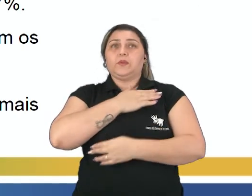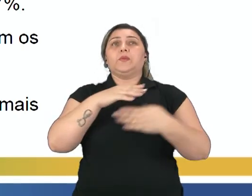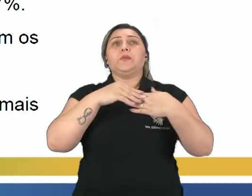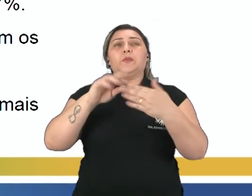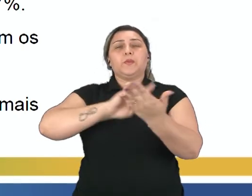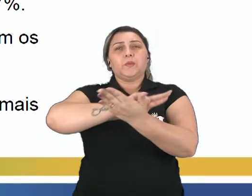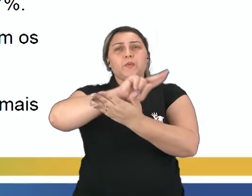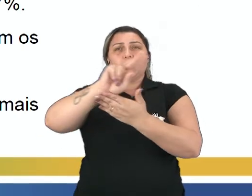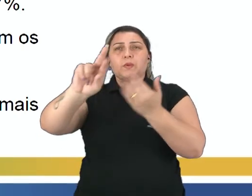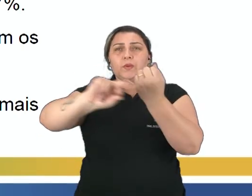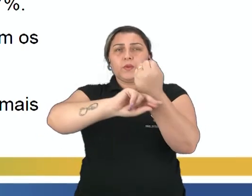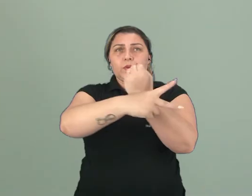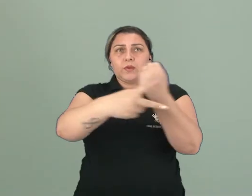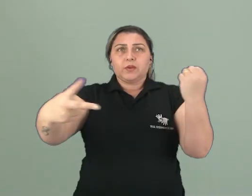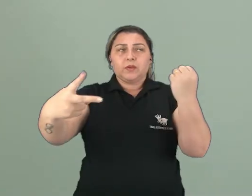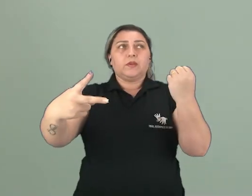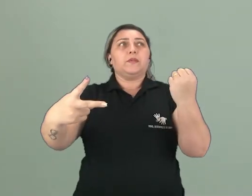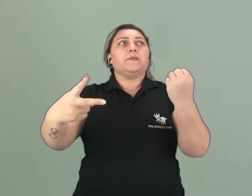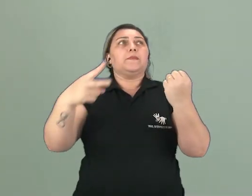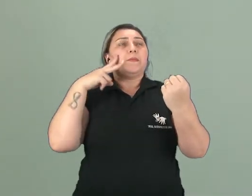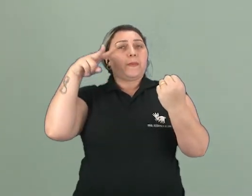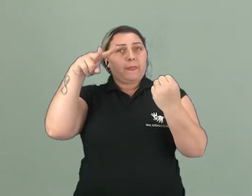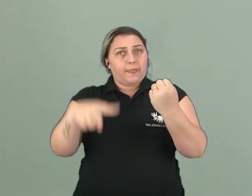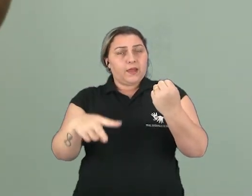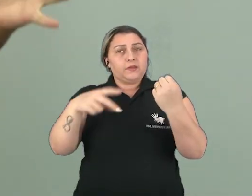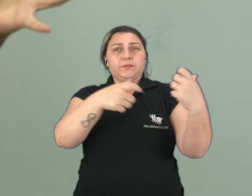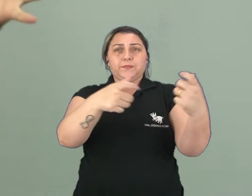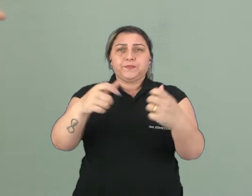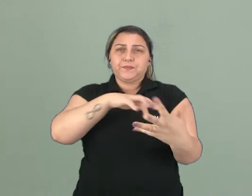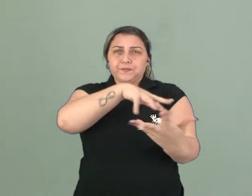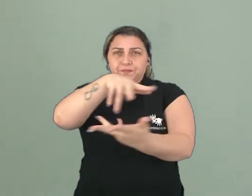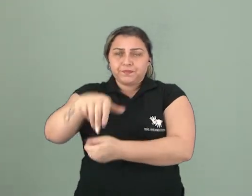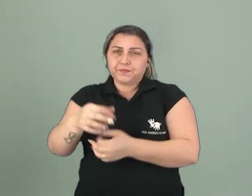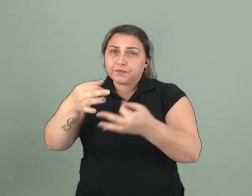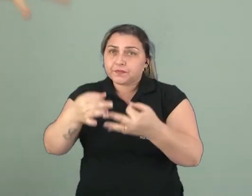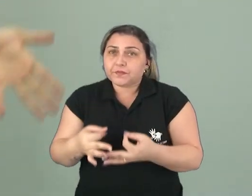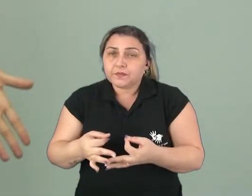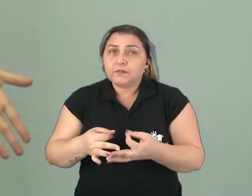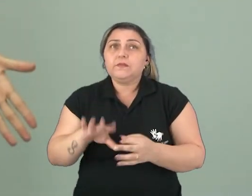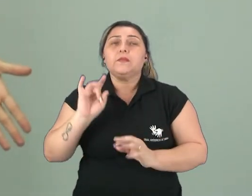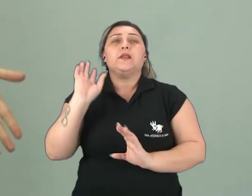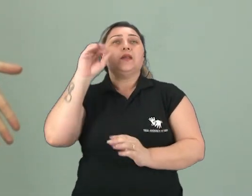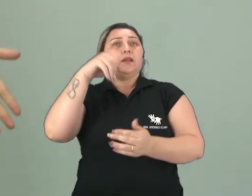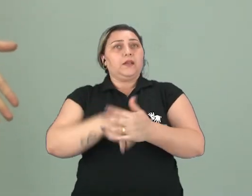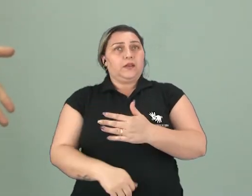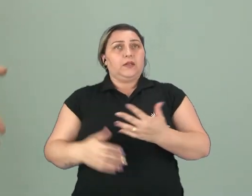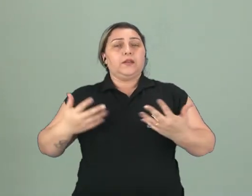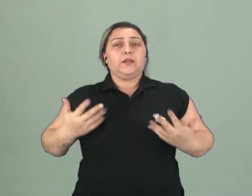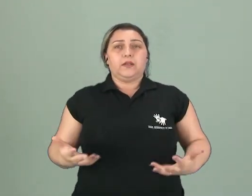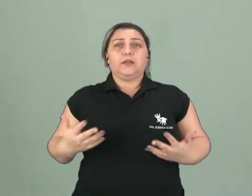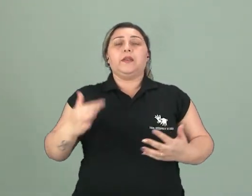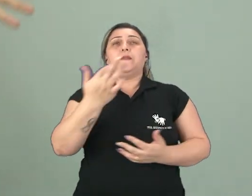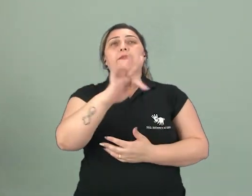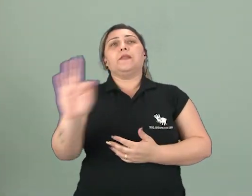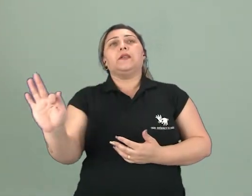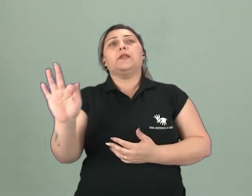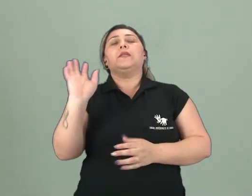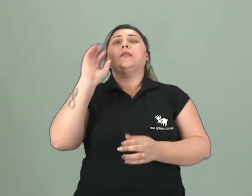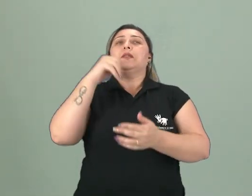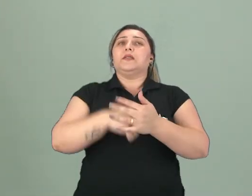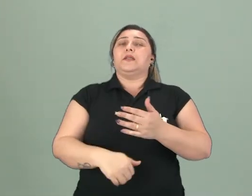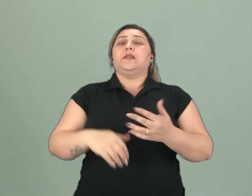de consequências que foram visíveis em todo o mundo, certo? E não só dentro dos processos da França e